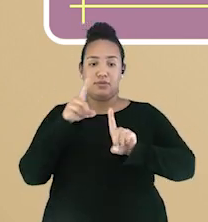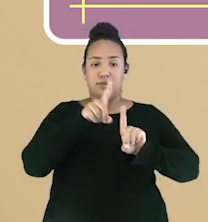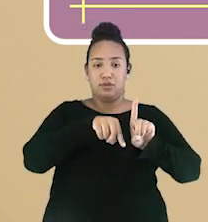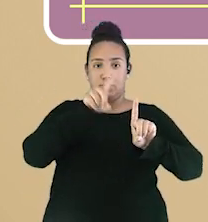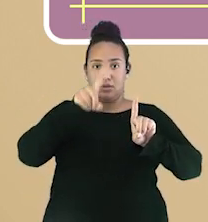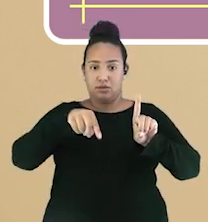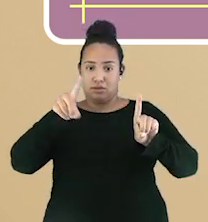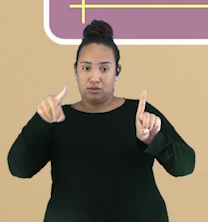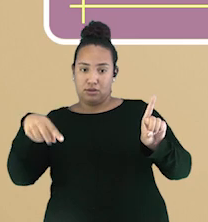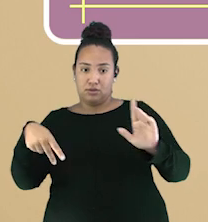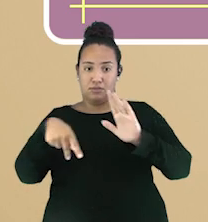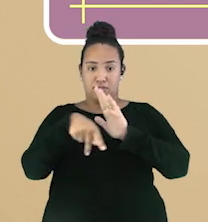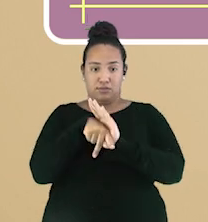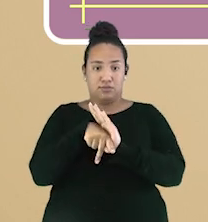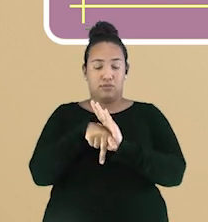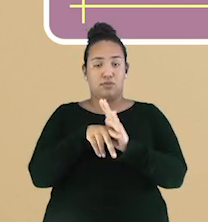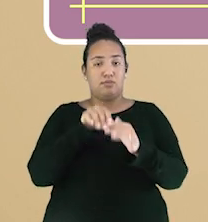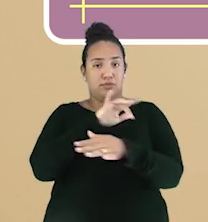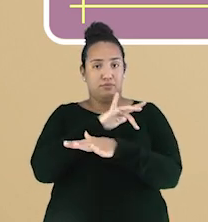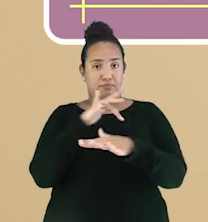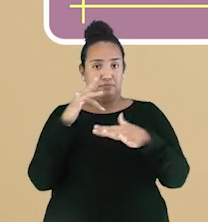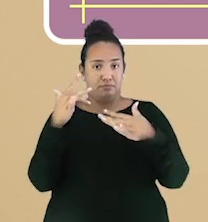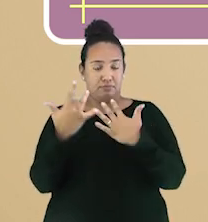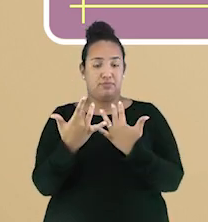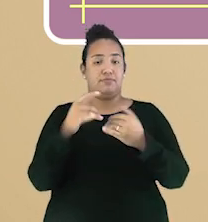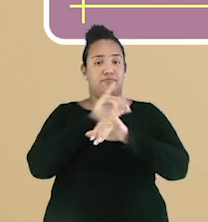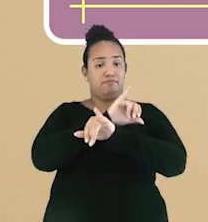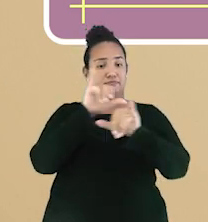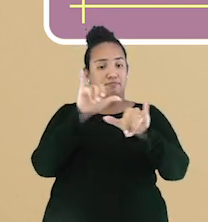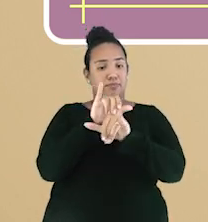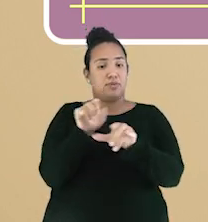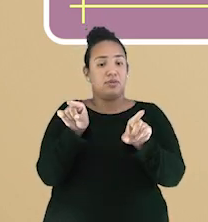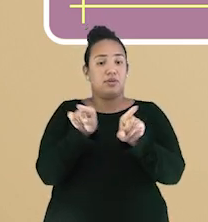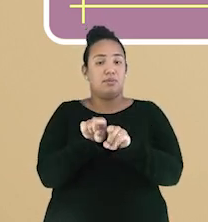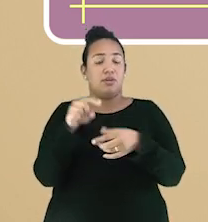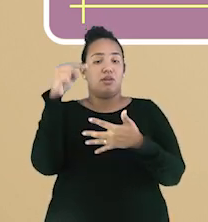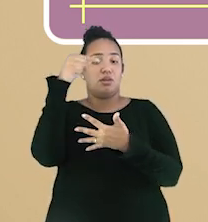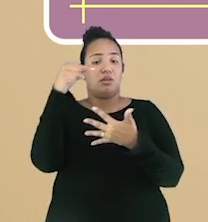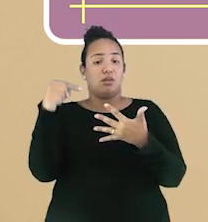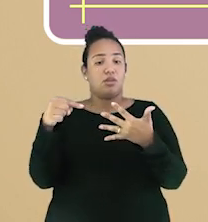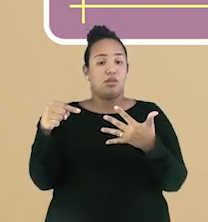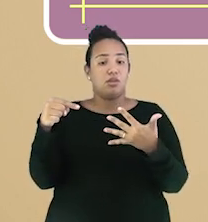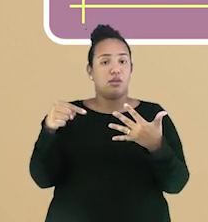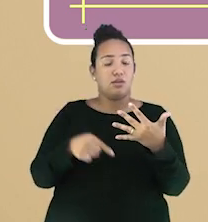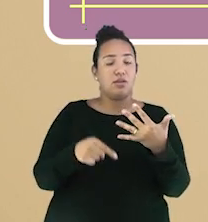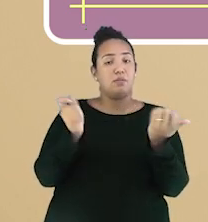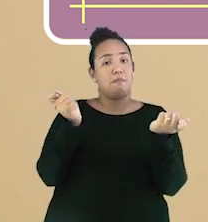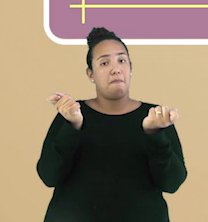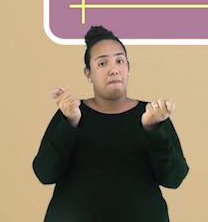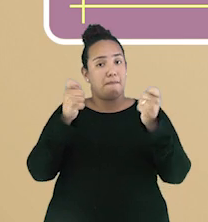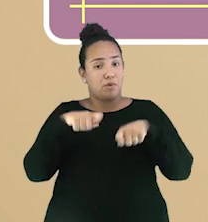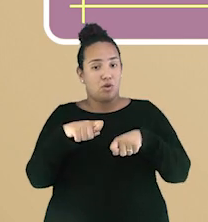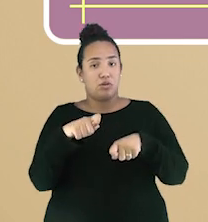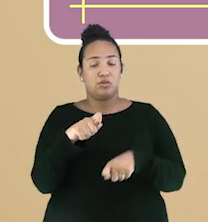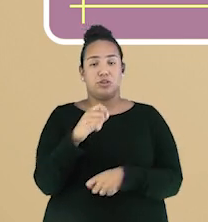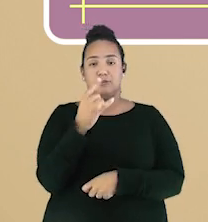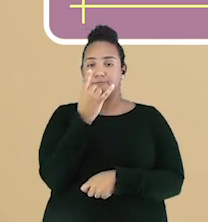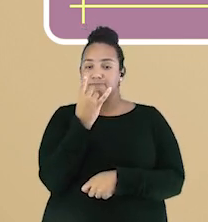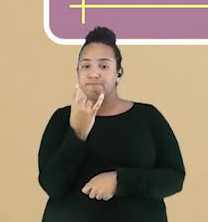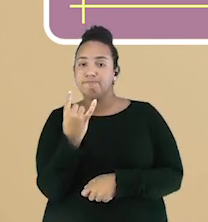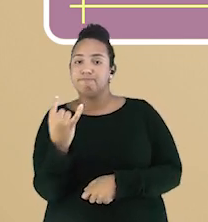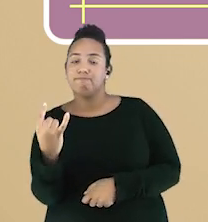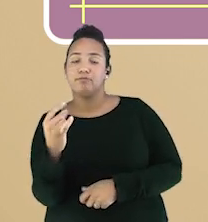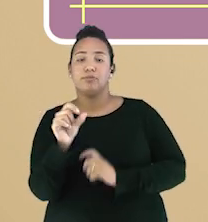divulgados pela mídia os elementos que podem induzir, às vezes propositadamente, erros